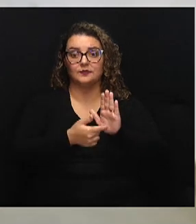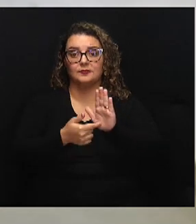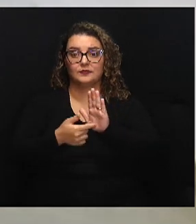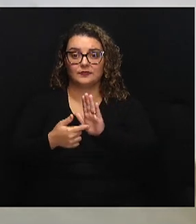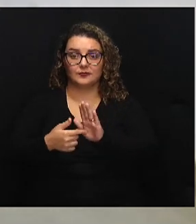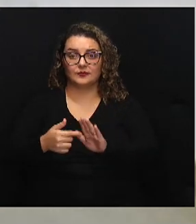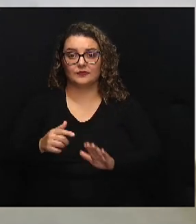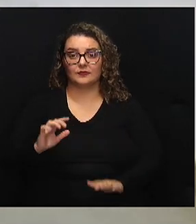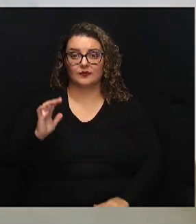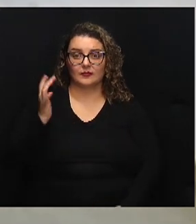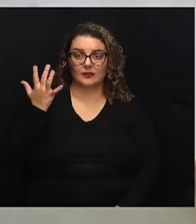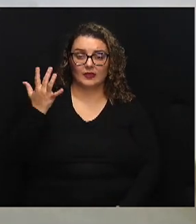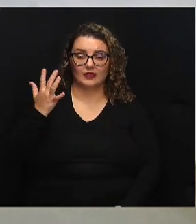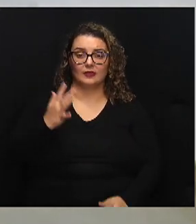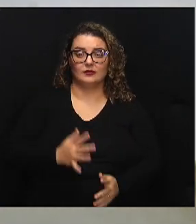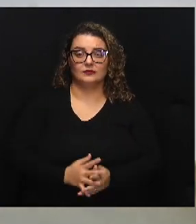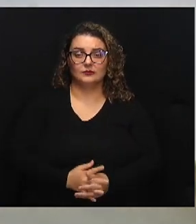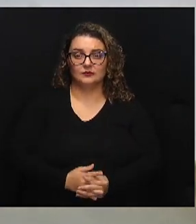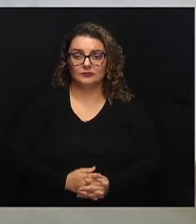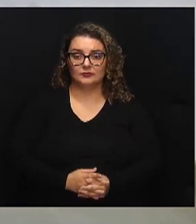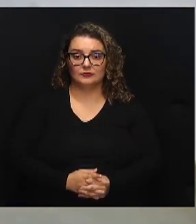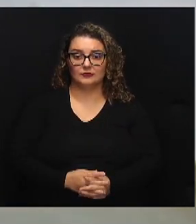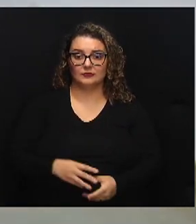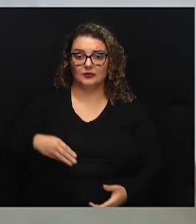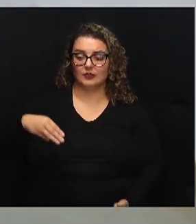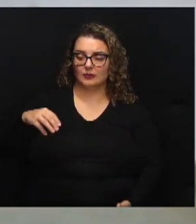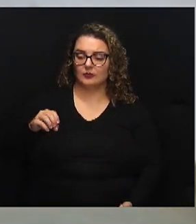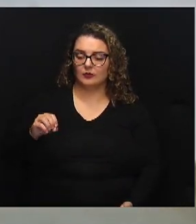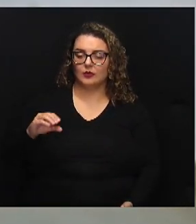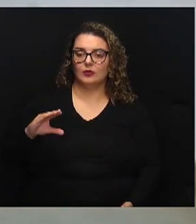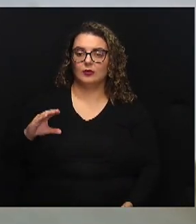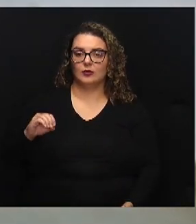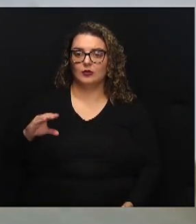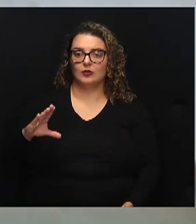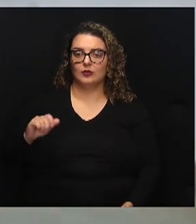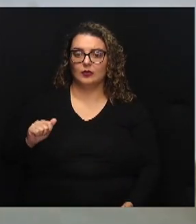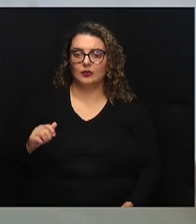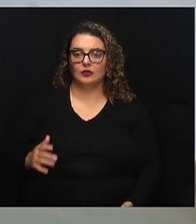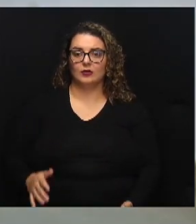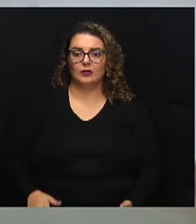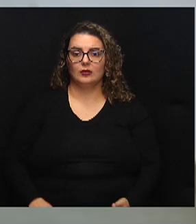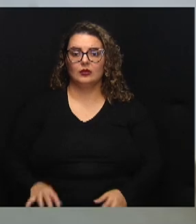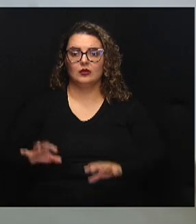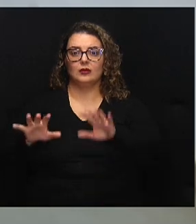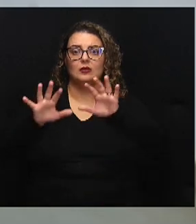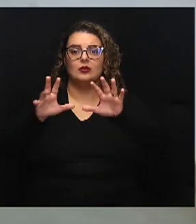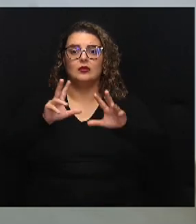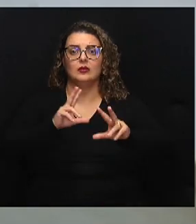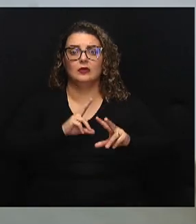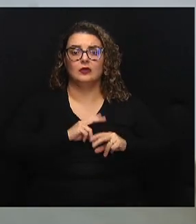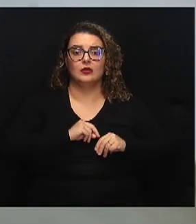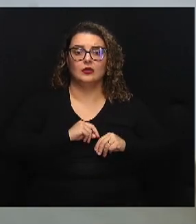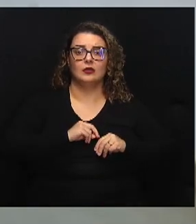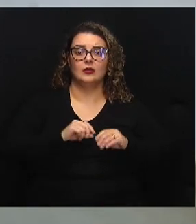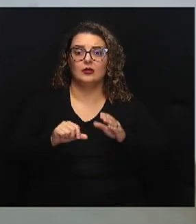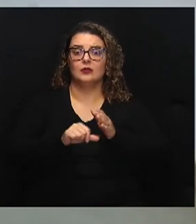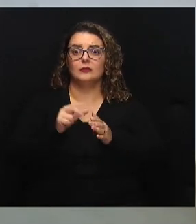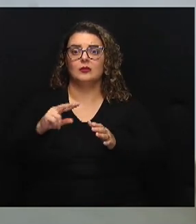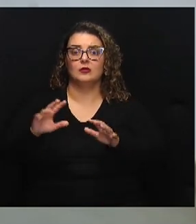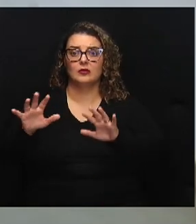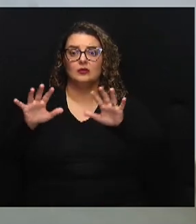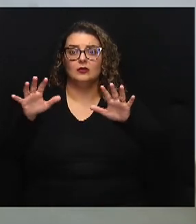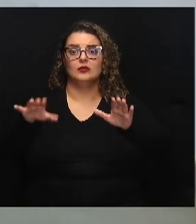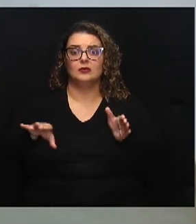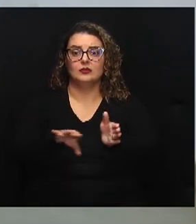que aconteceu lá em Mococa. O deficiente tocando e falou, nossa, pela primeira vez eu posso tocar numa obra, porque eu chego num